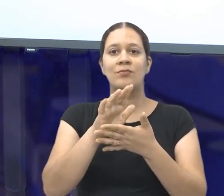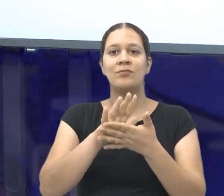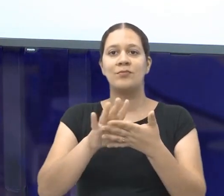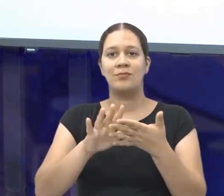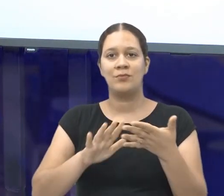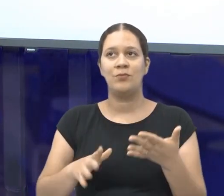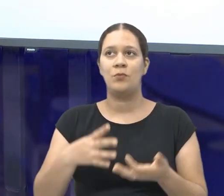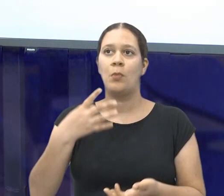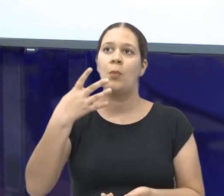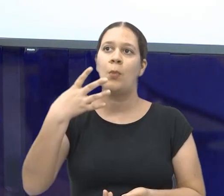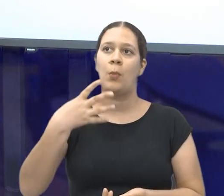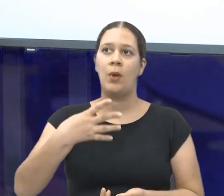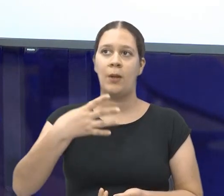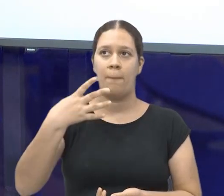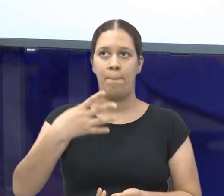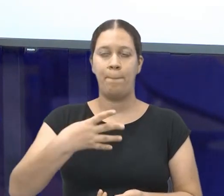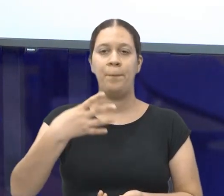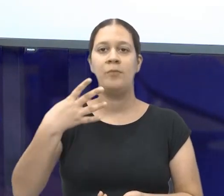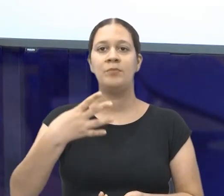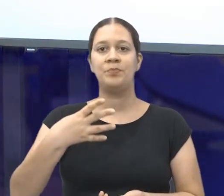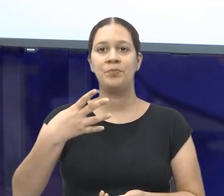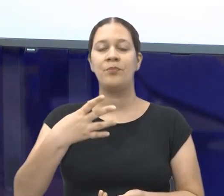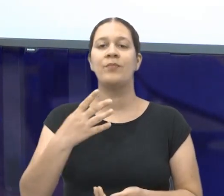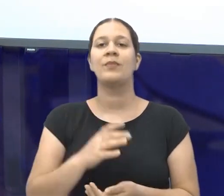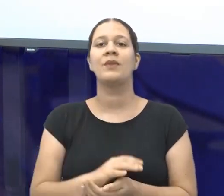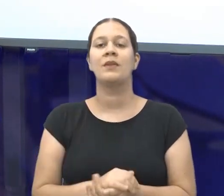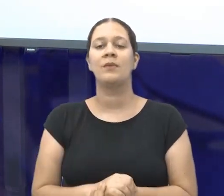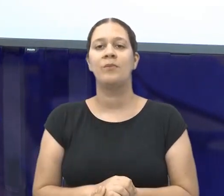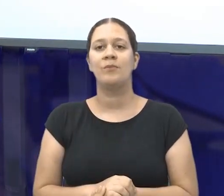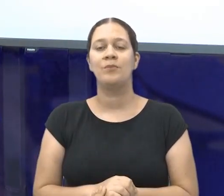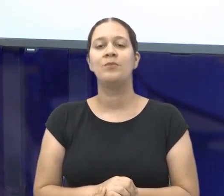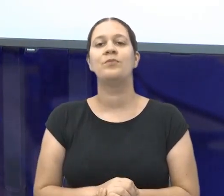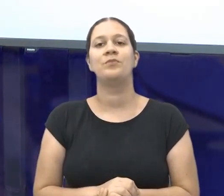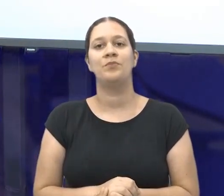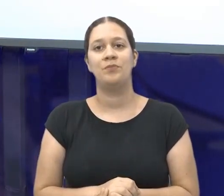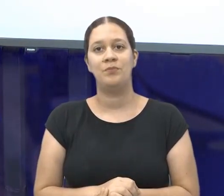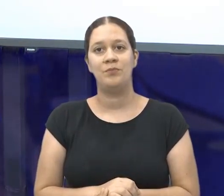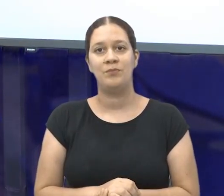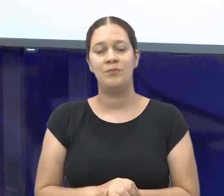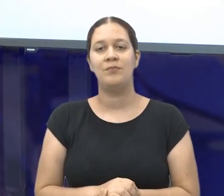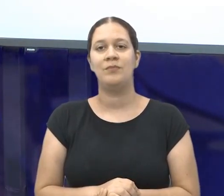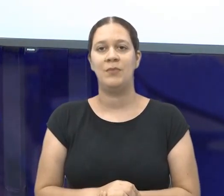atividade número 4. São muitas, né? Mas foram feitas